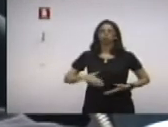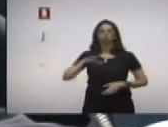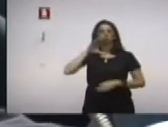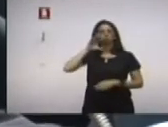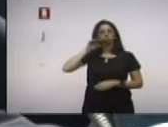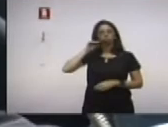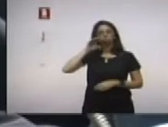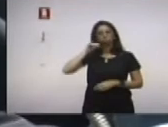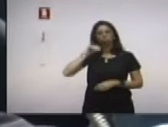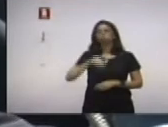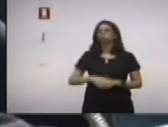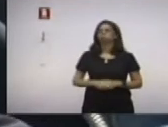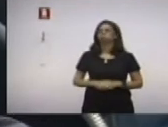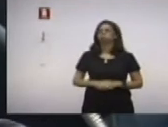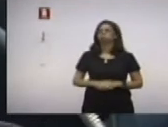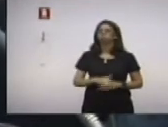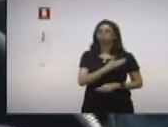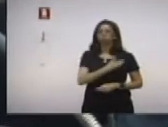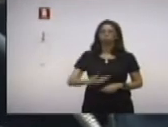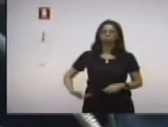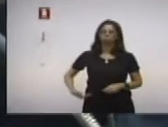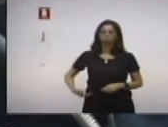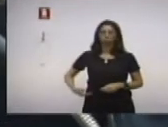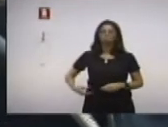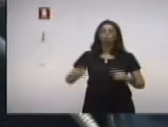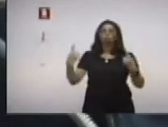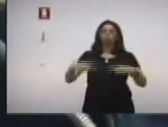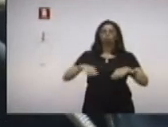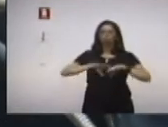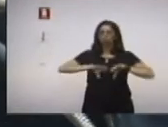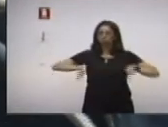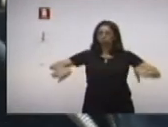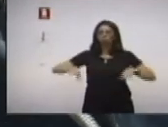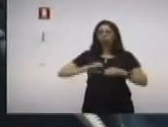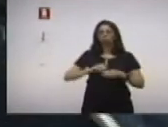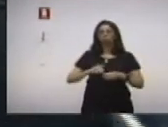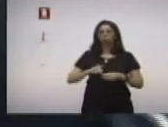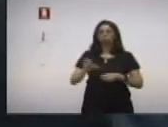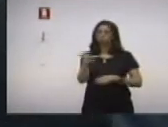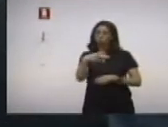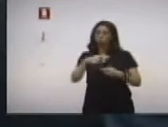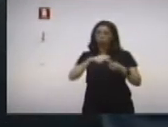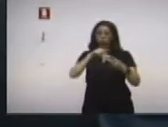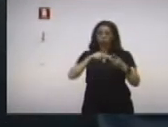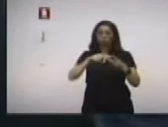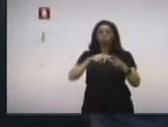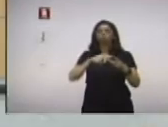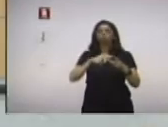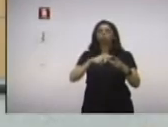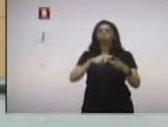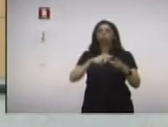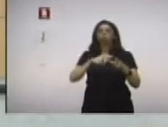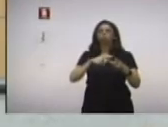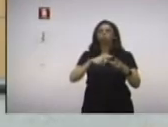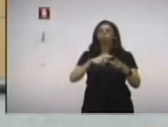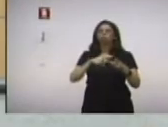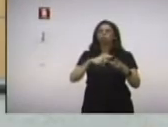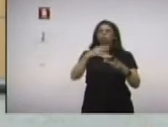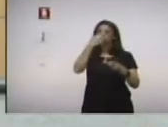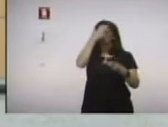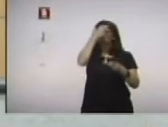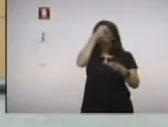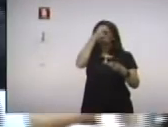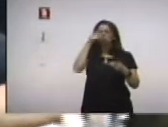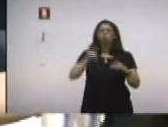públicos contrário com voto em separado dos vereadores Edilson Rodrigues e trigo EA paz e o projeto